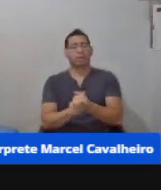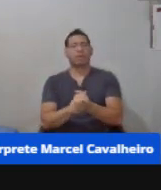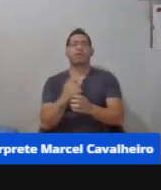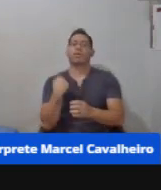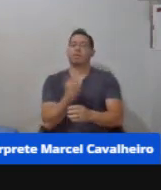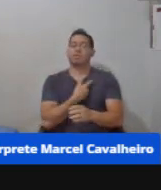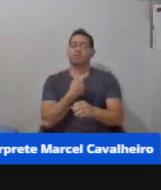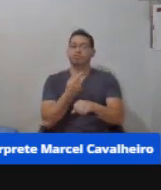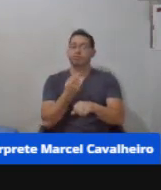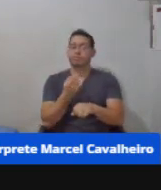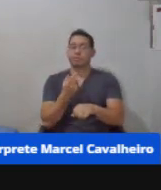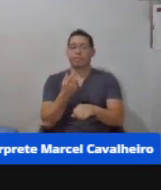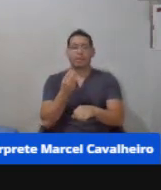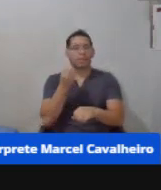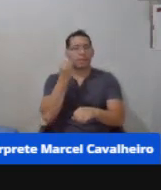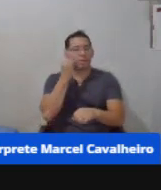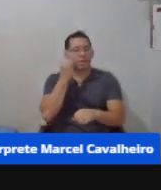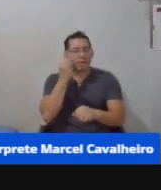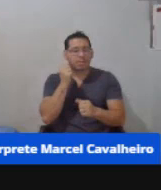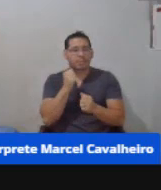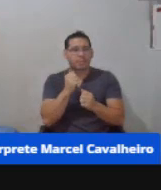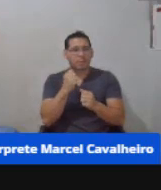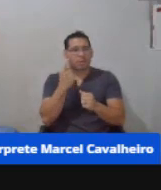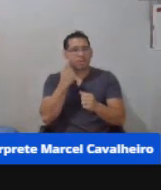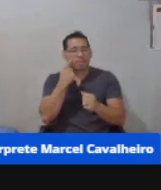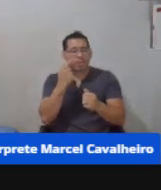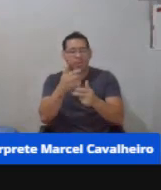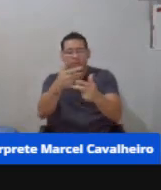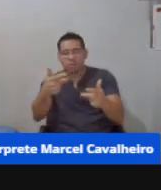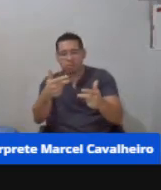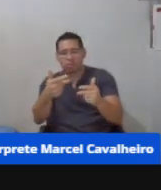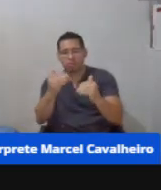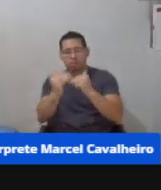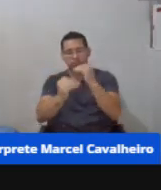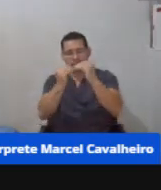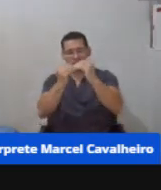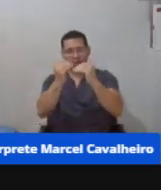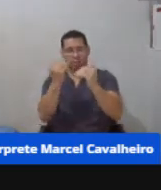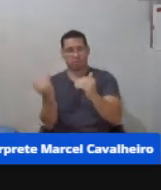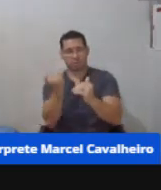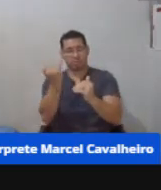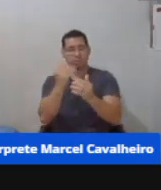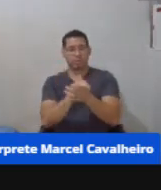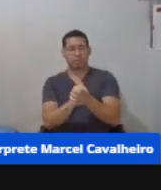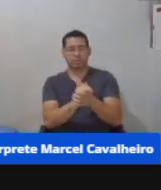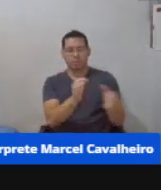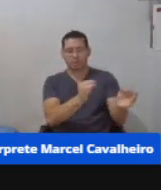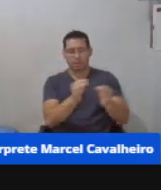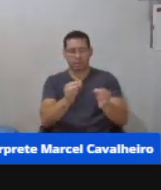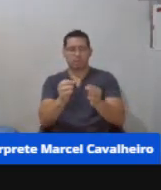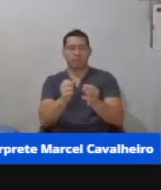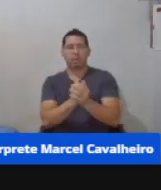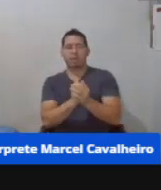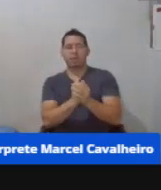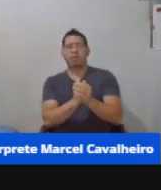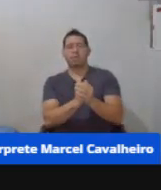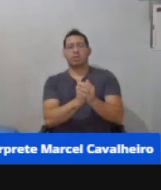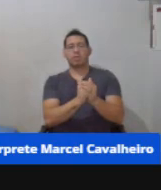buscamos estabelecer os critérios para a elaboração do referencial curricular circunstancial.